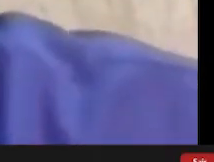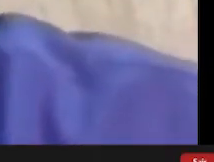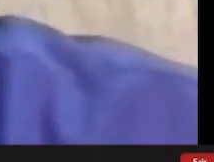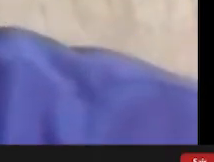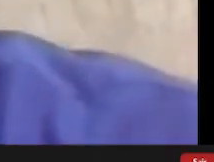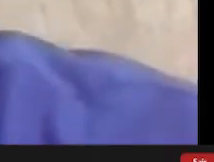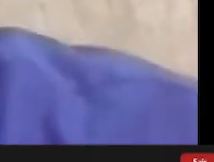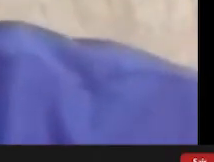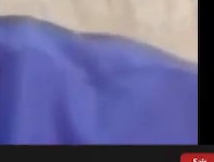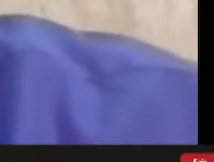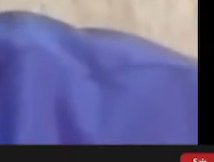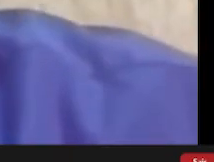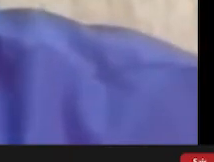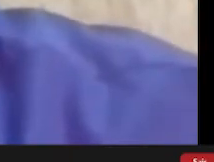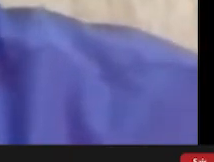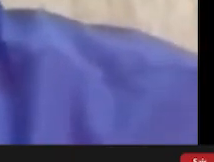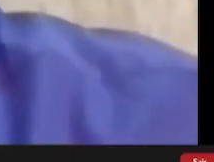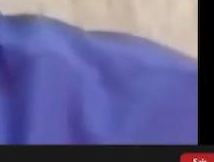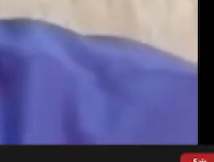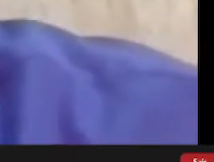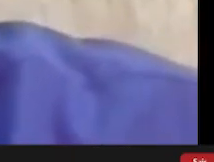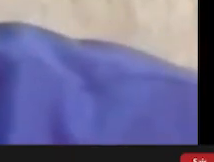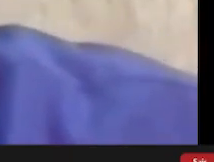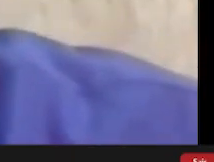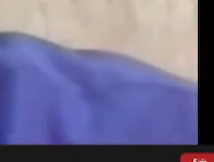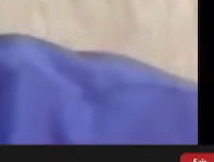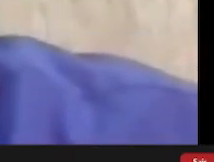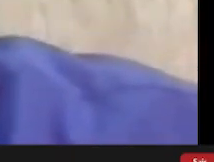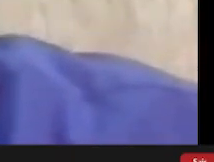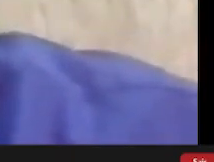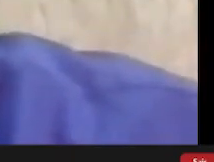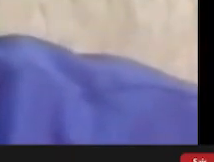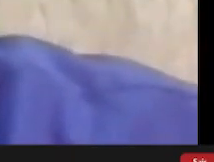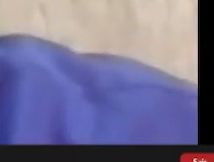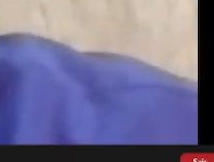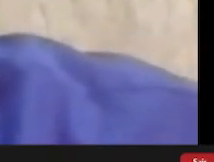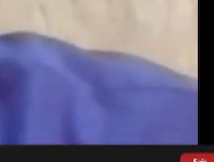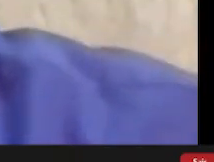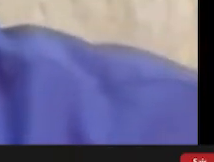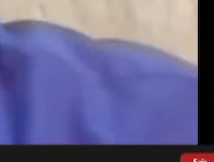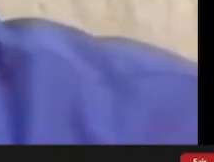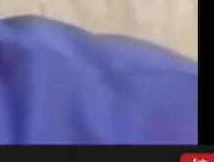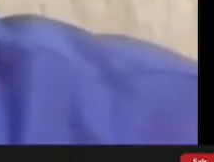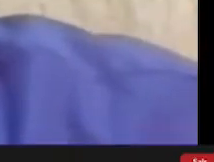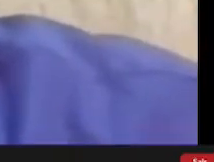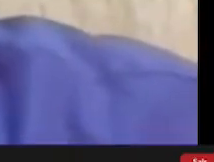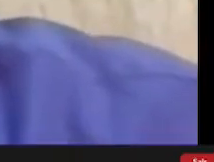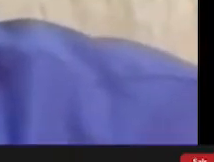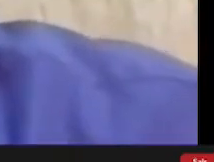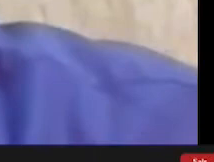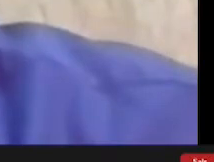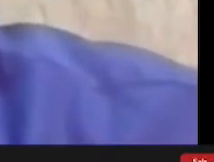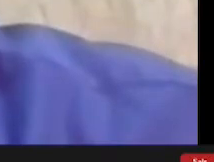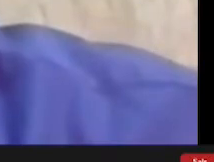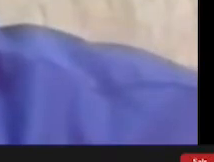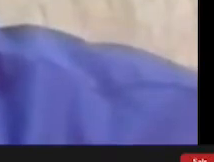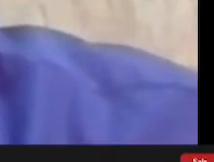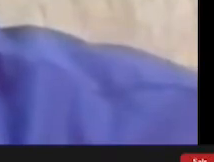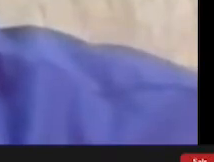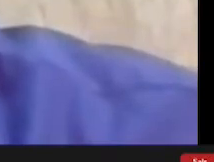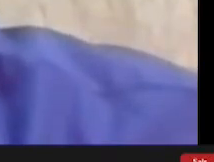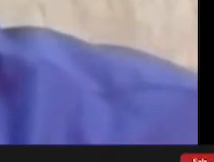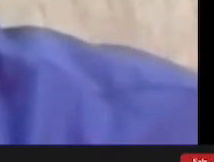gestões anteriores, inclusive o Prime Moacir fez parte, a Mônica também, essas gestões